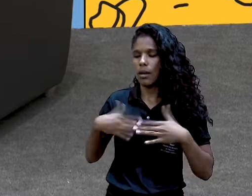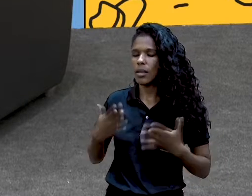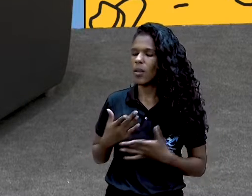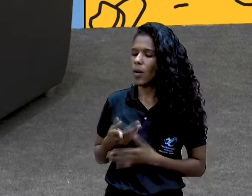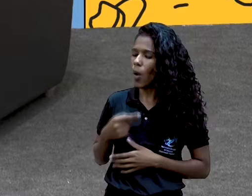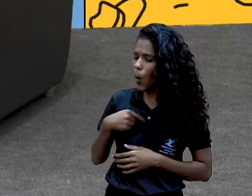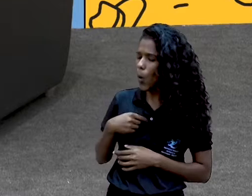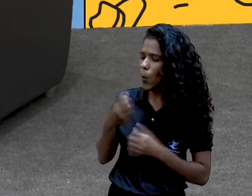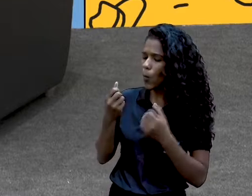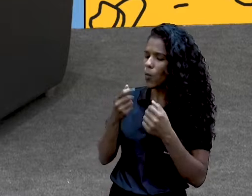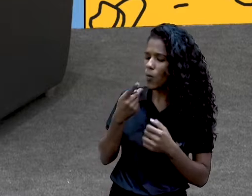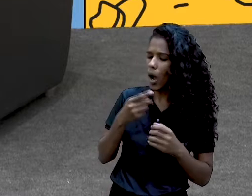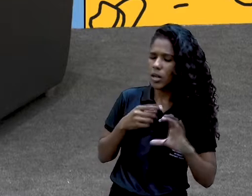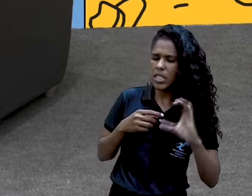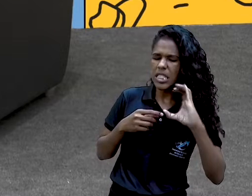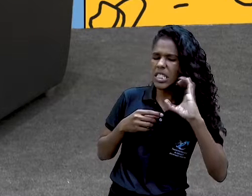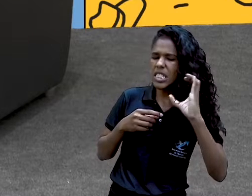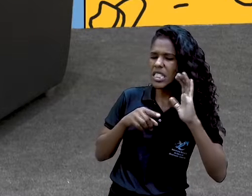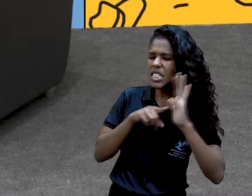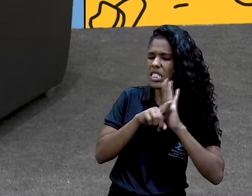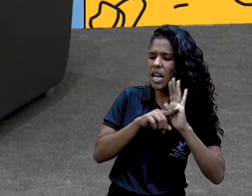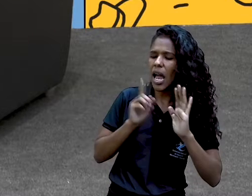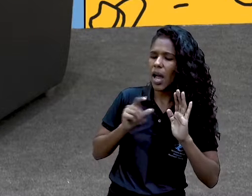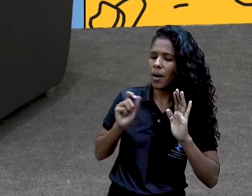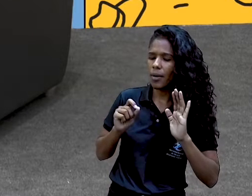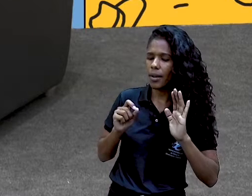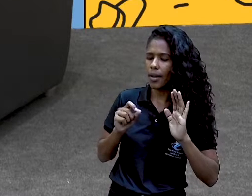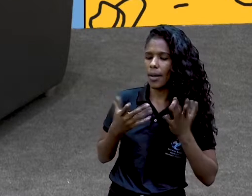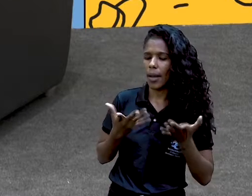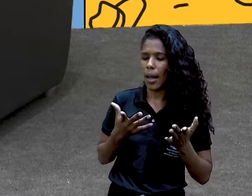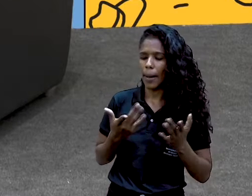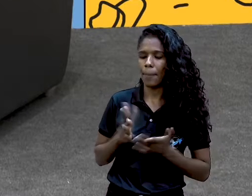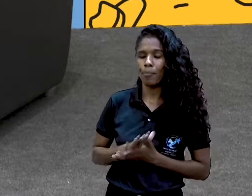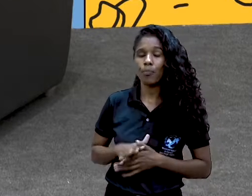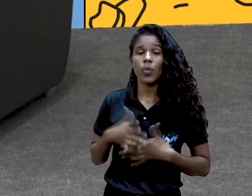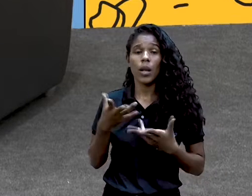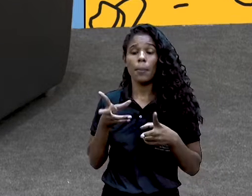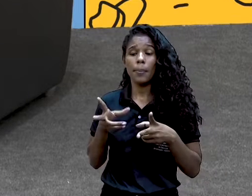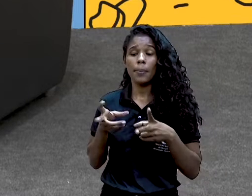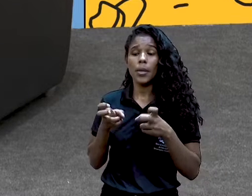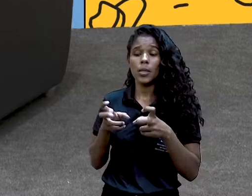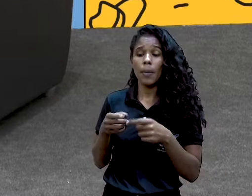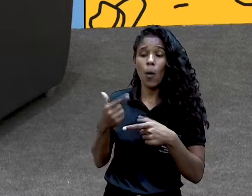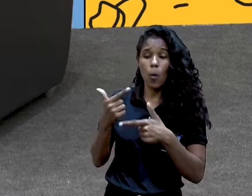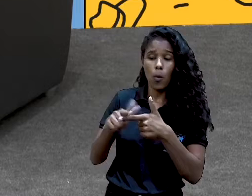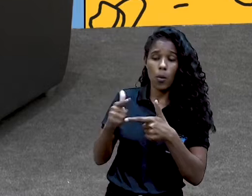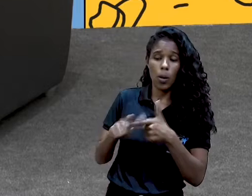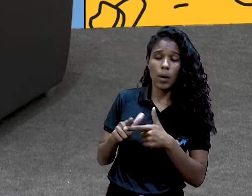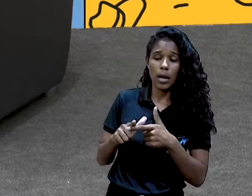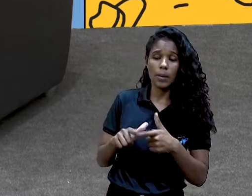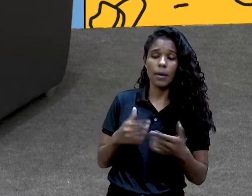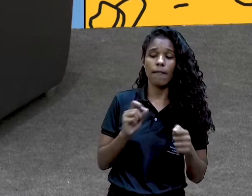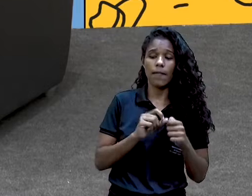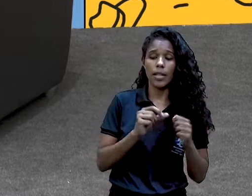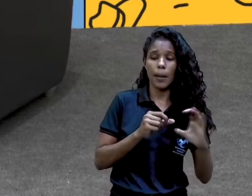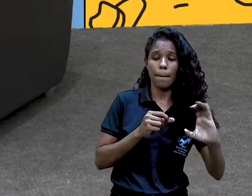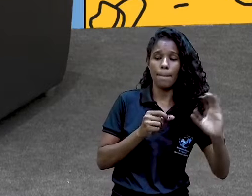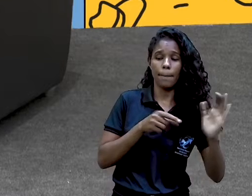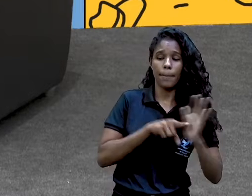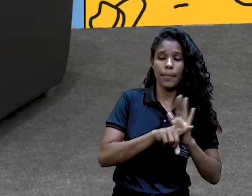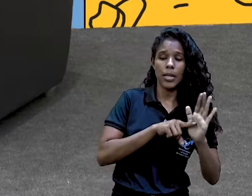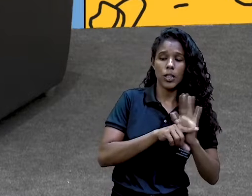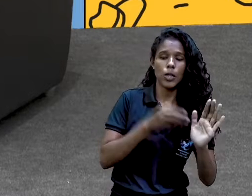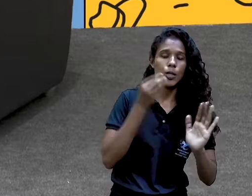um problema. Nós vimos o caso da vacina, não foi? Olha quanta ciência foi colocada ali para desenvolver uma vacina.